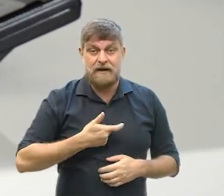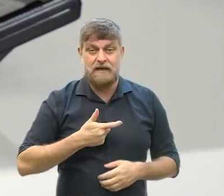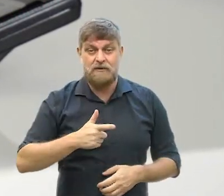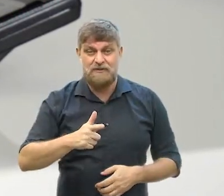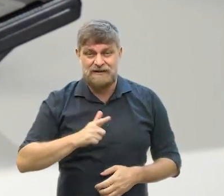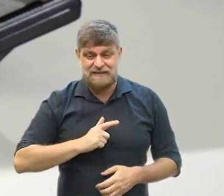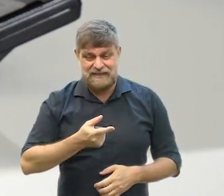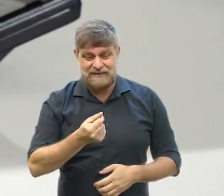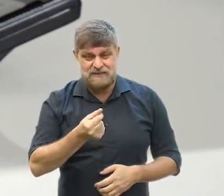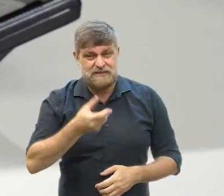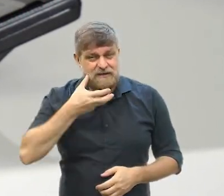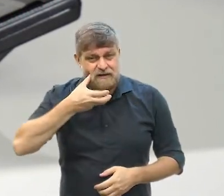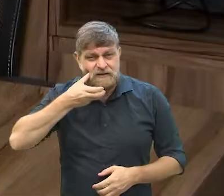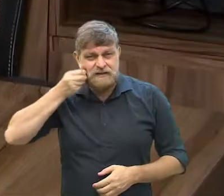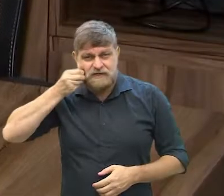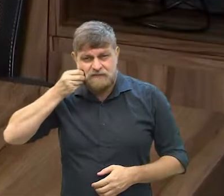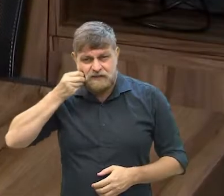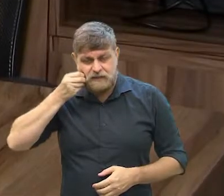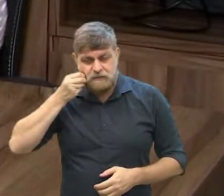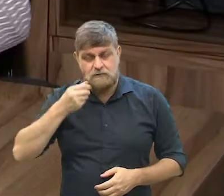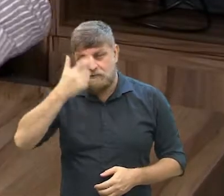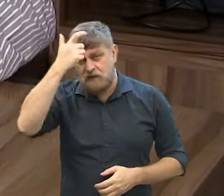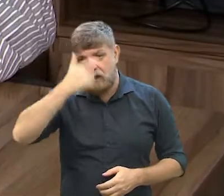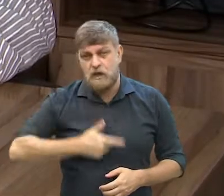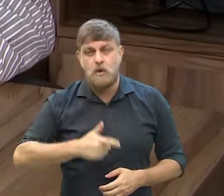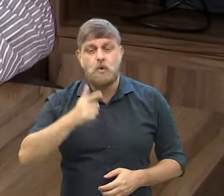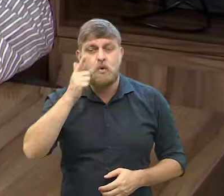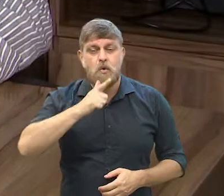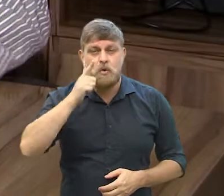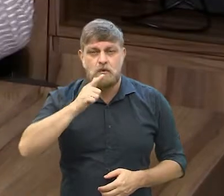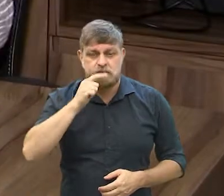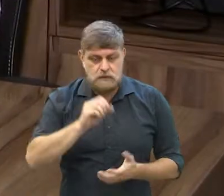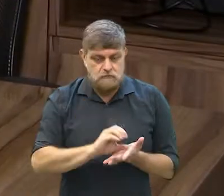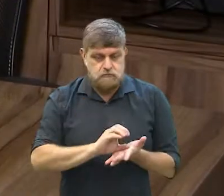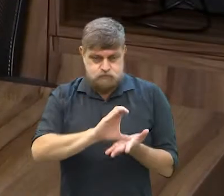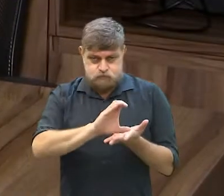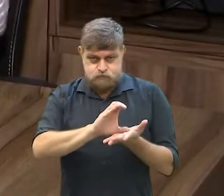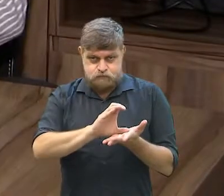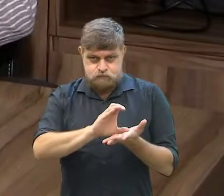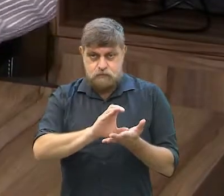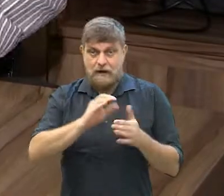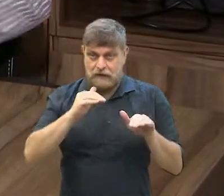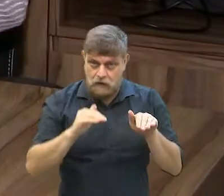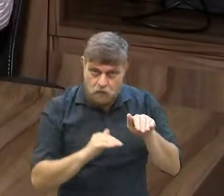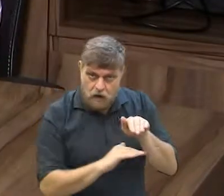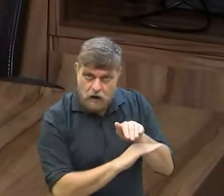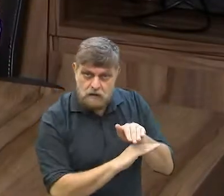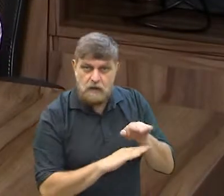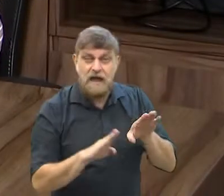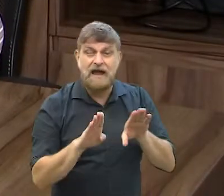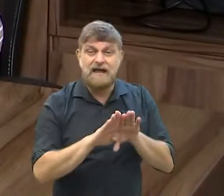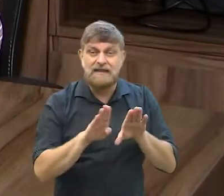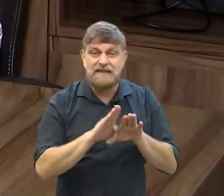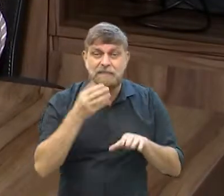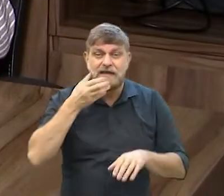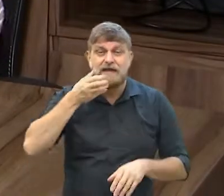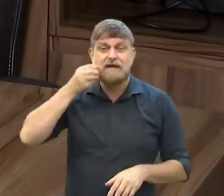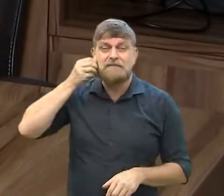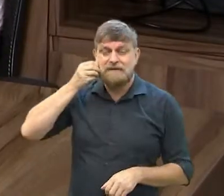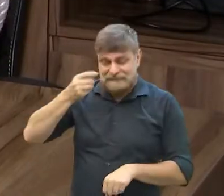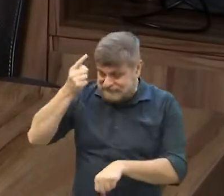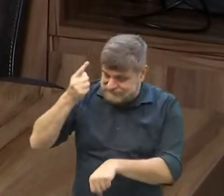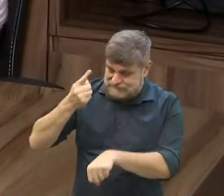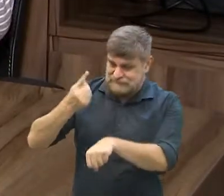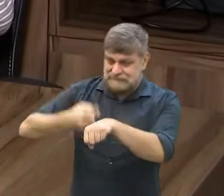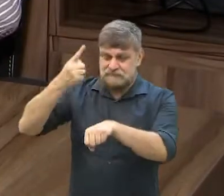falei anteriormente, para que eu possa ter uma reserva emergencial e mais ainda, além da reserva emergencial, eu poder